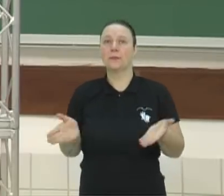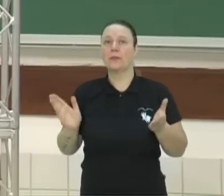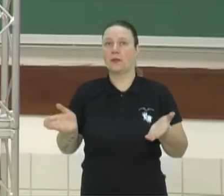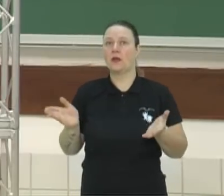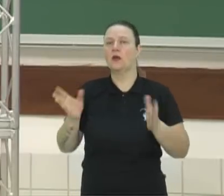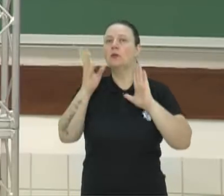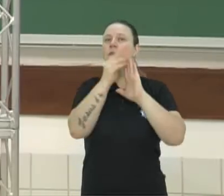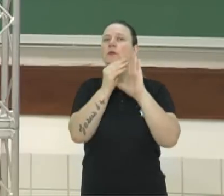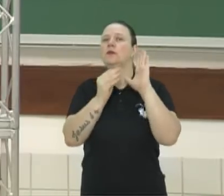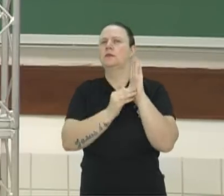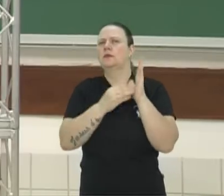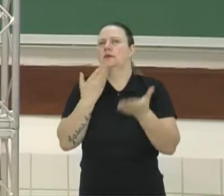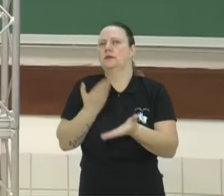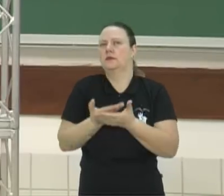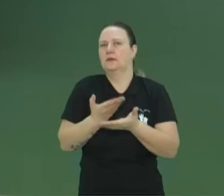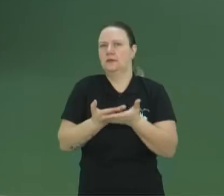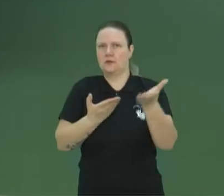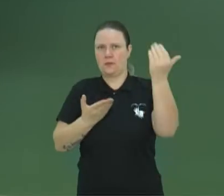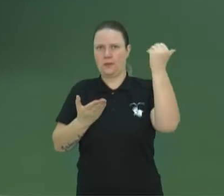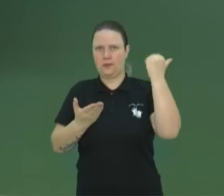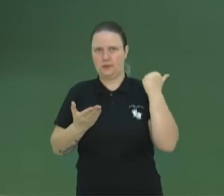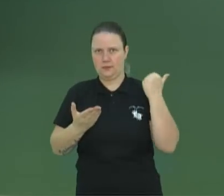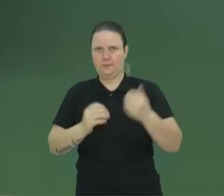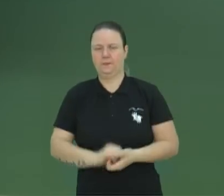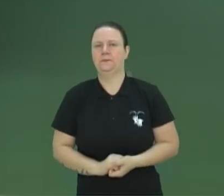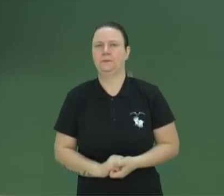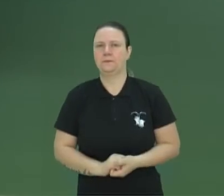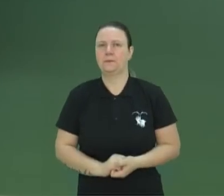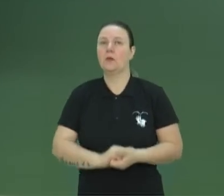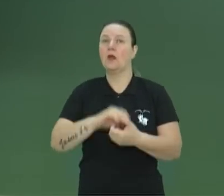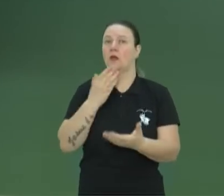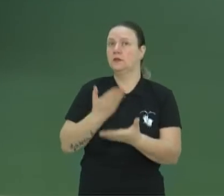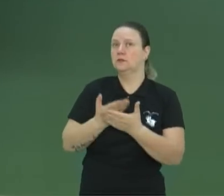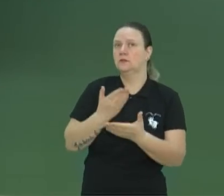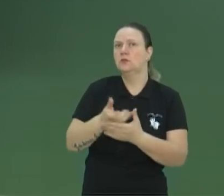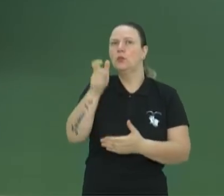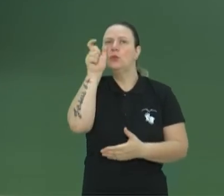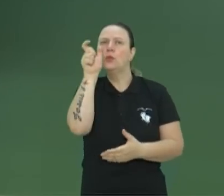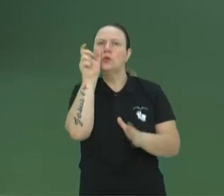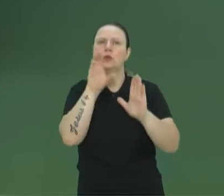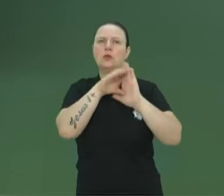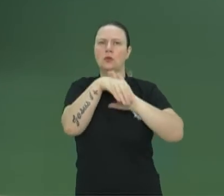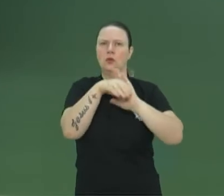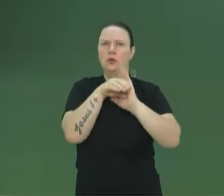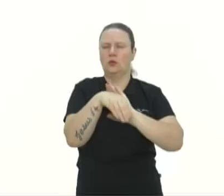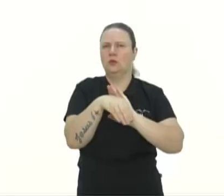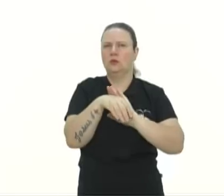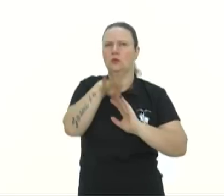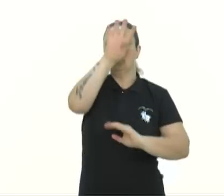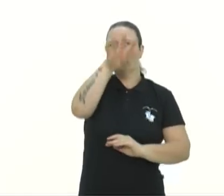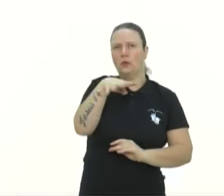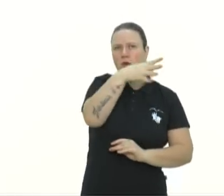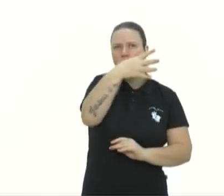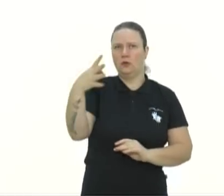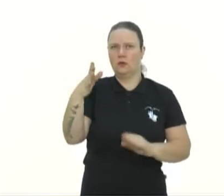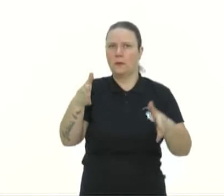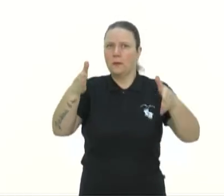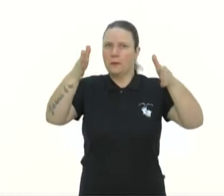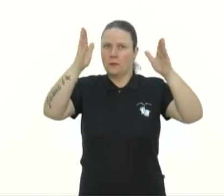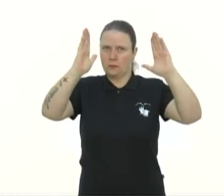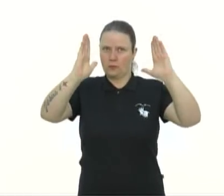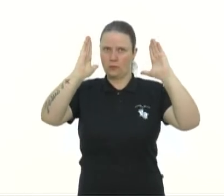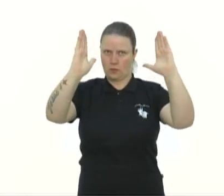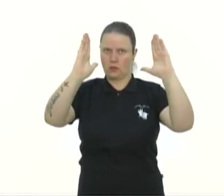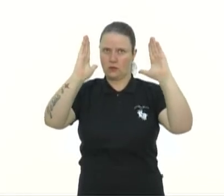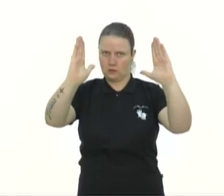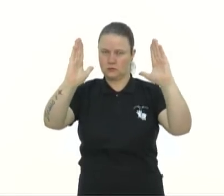rever o que vimos na aula anterior. Então na aula anterior vimos conceito de matriz, posição dos